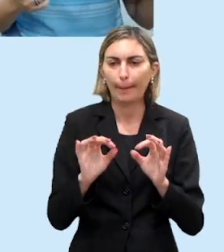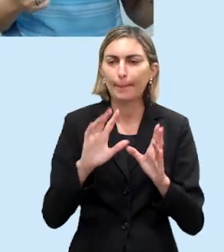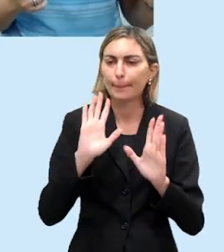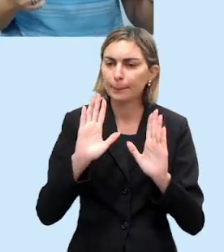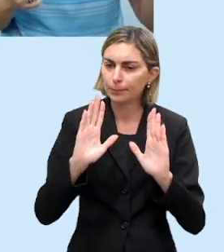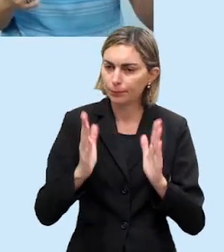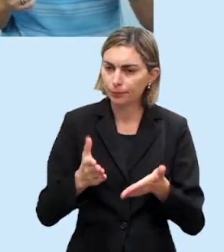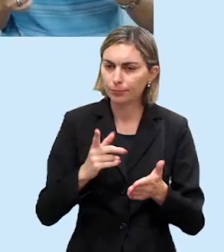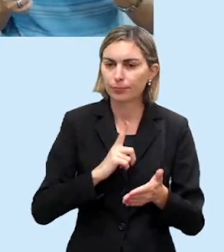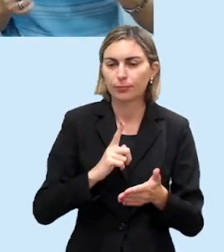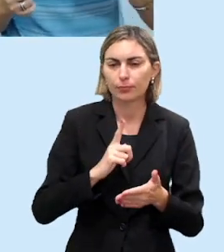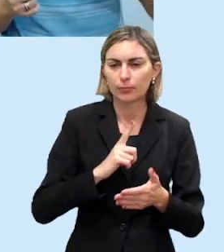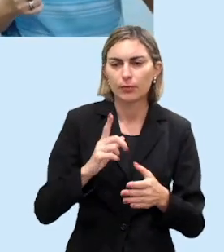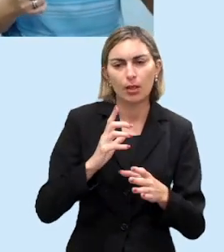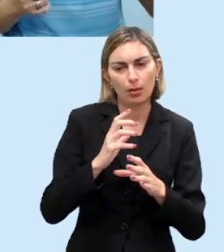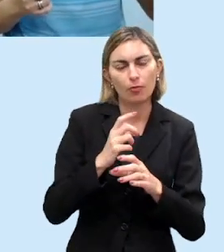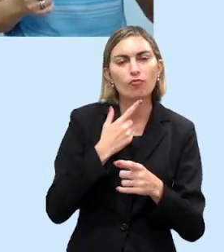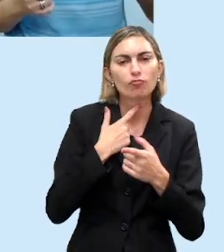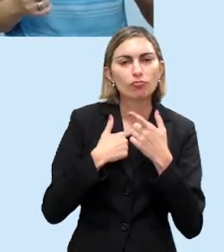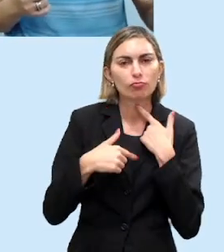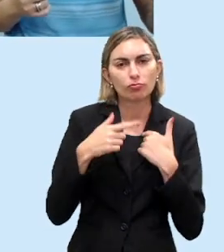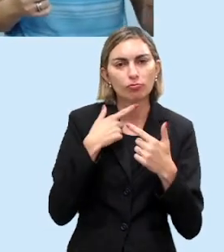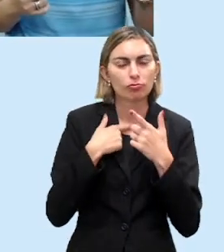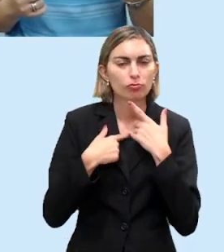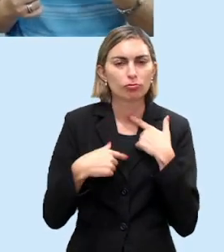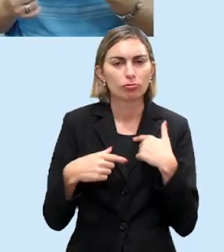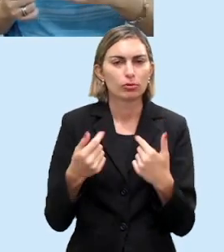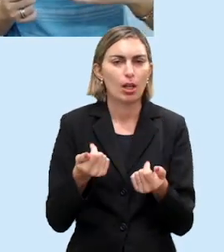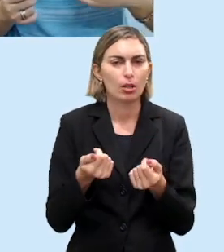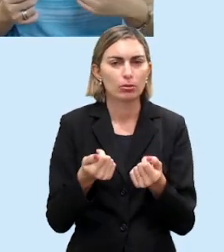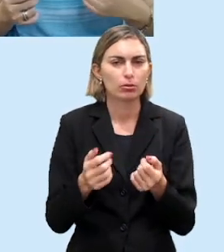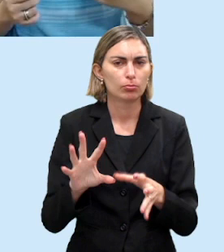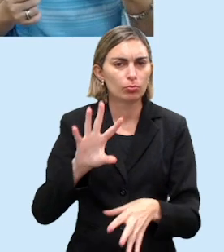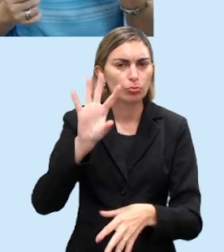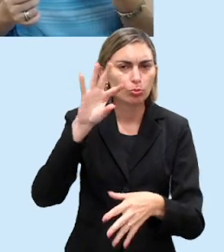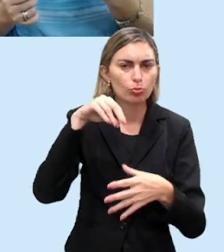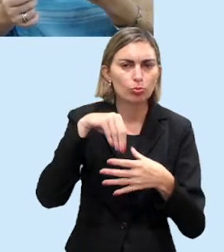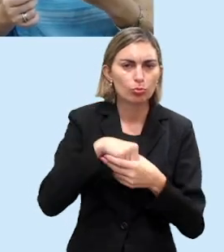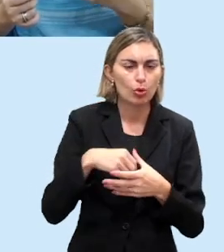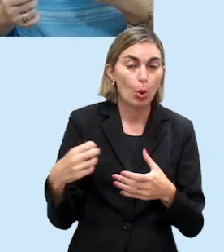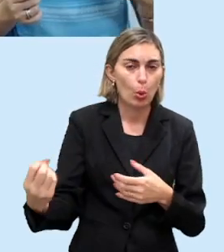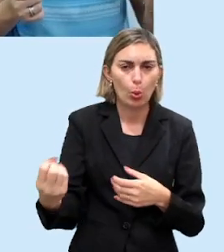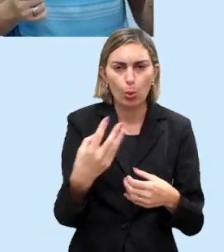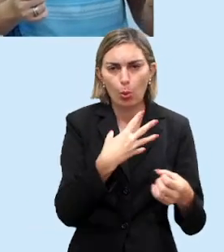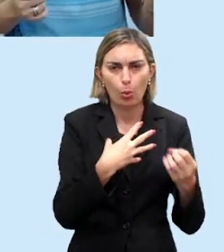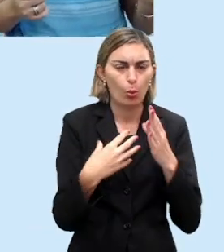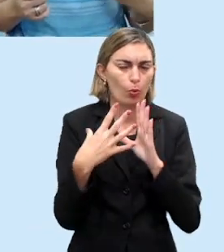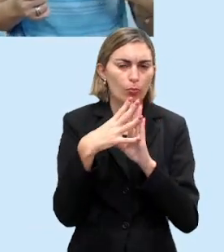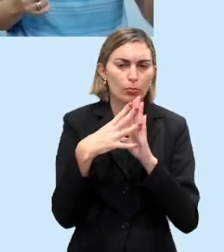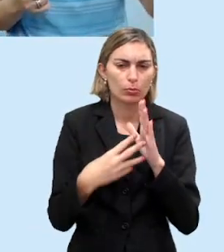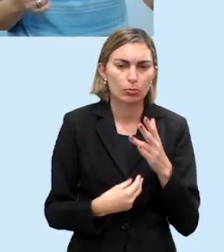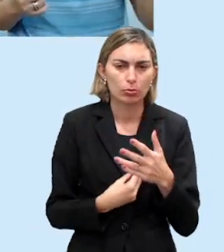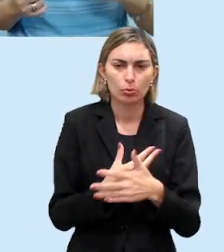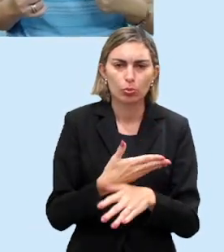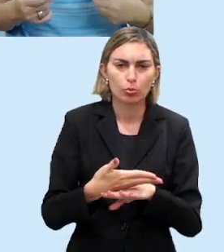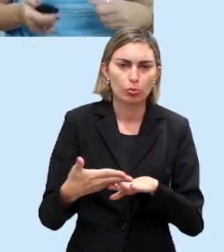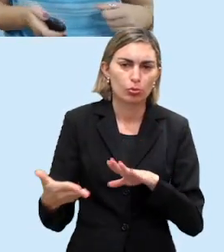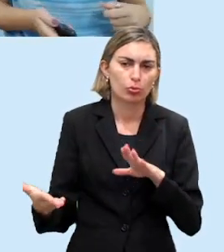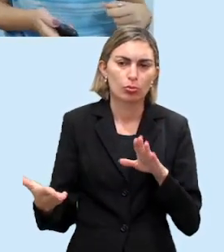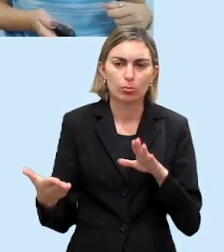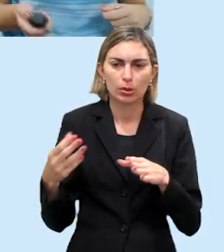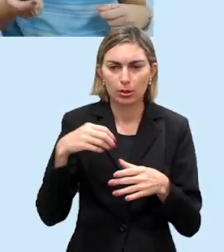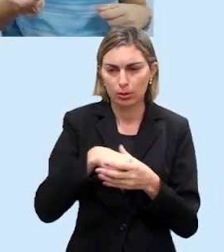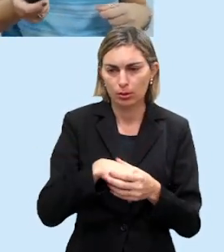já havia essa vontade, não é, de incorporar um novo jeito, não é, de ser dentro